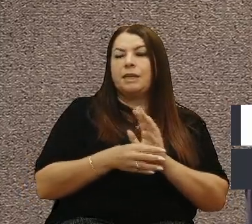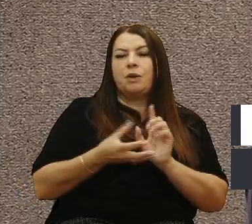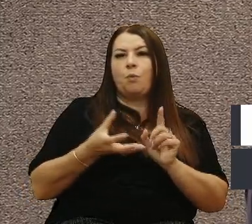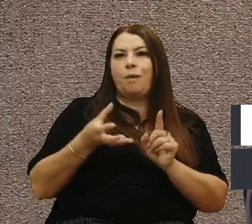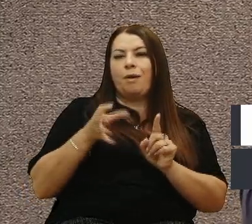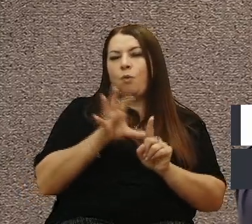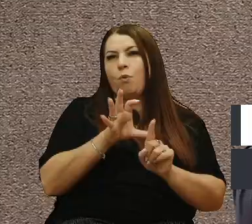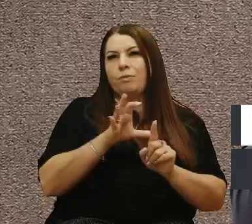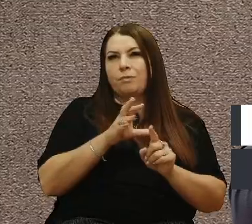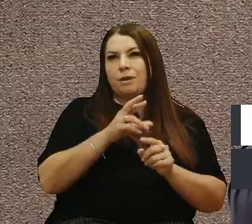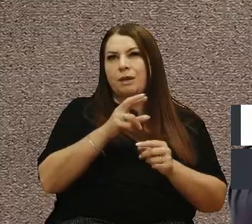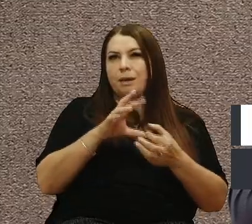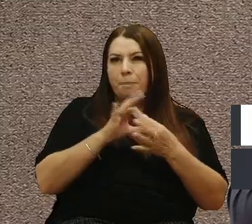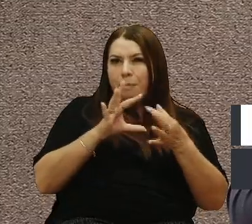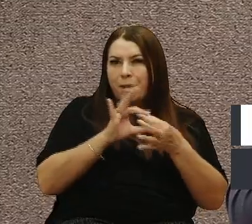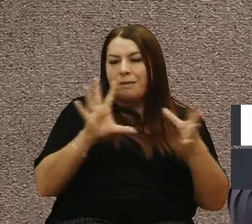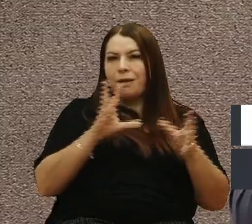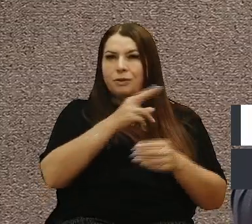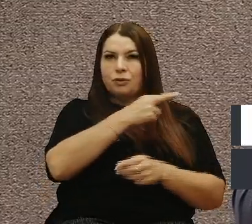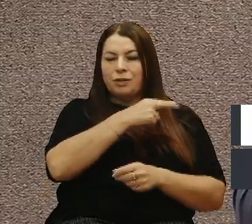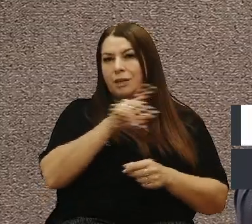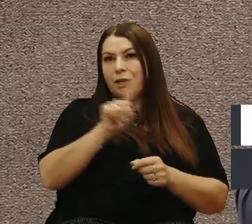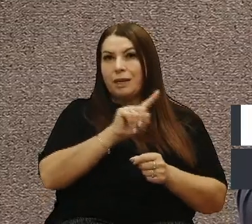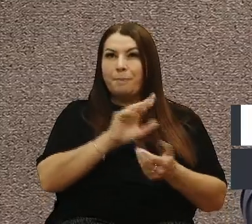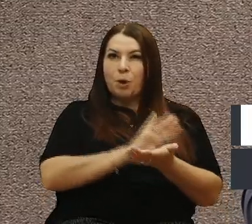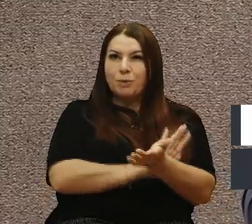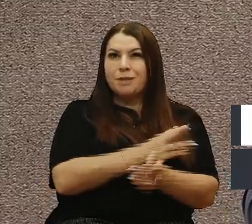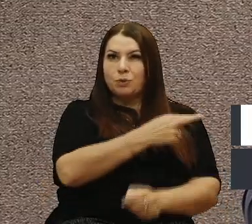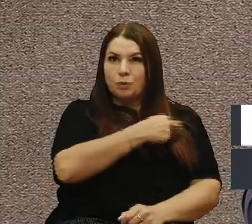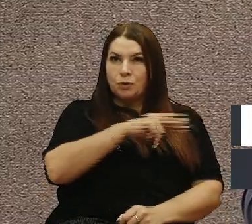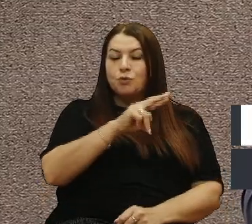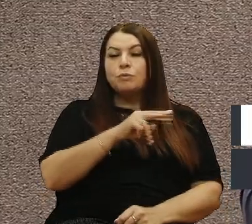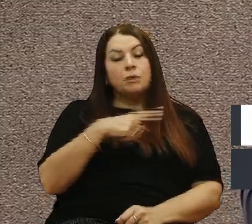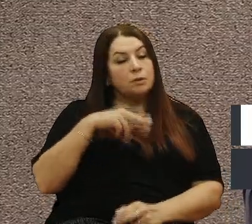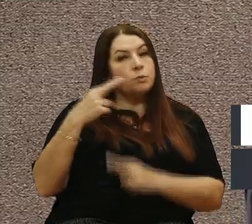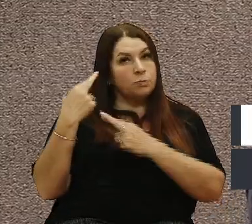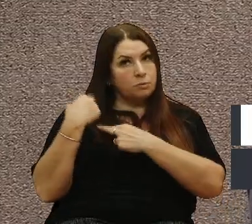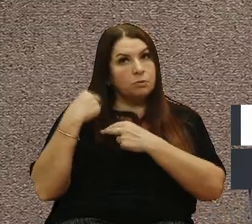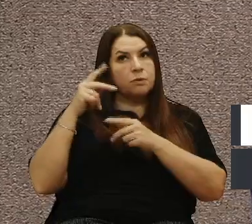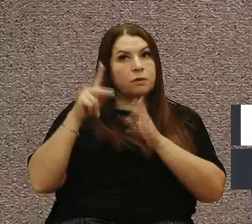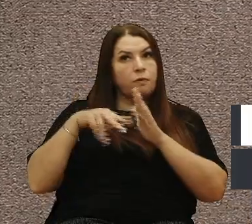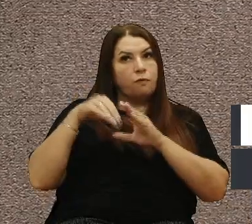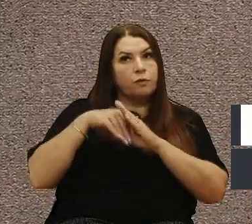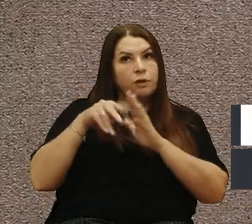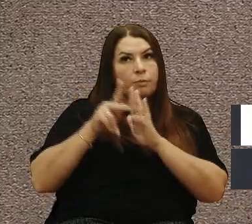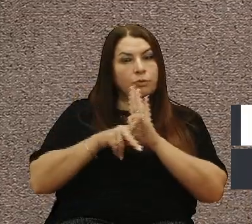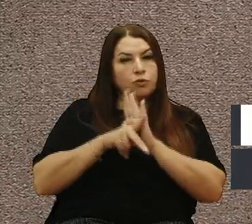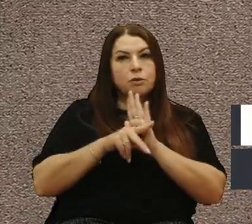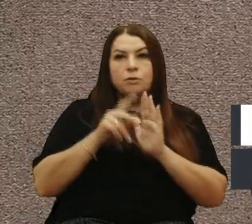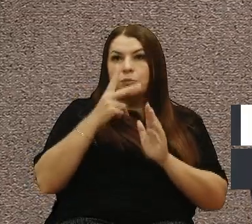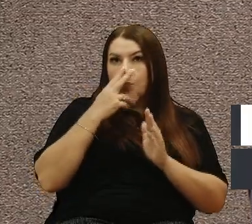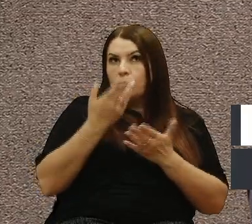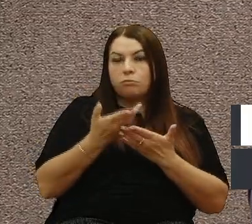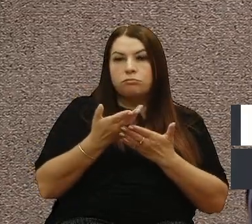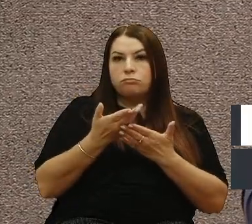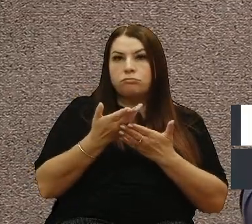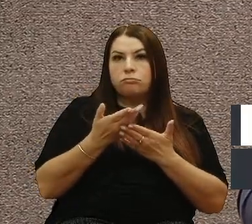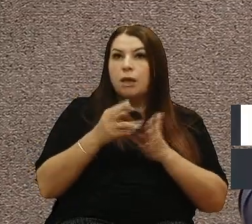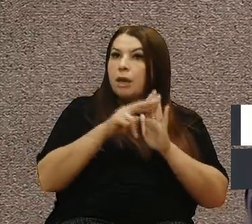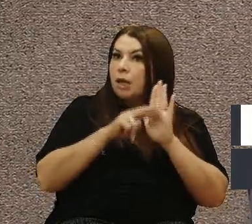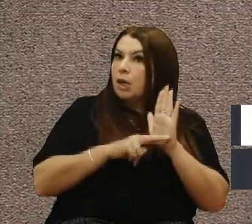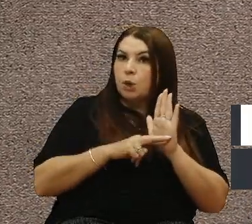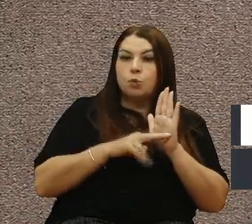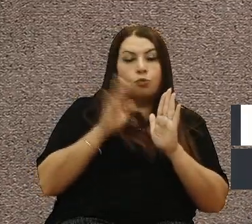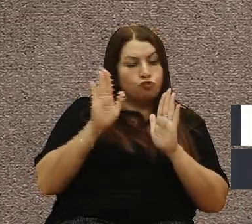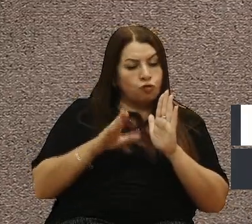tolerância religiosa, nós precisamos obrigatoriamente ter responsabilidade em votar um projeto que apenas está, como eu disse, regrando